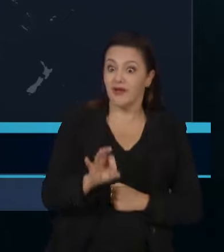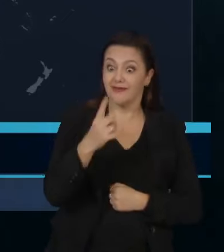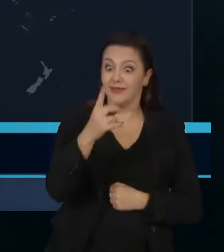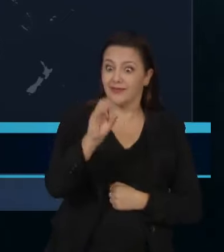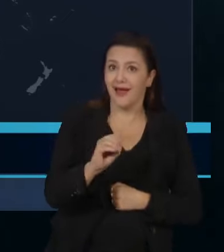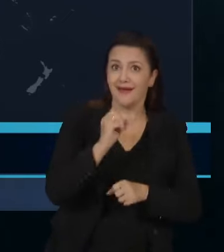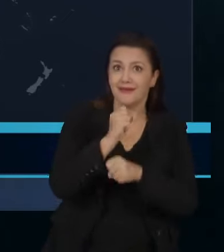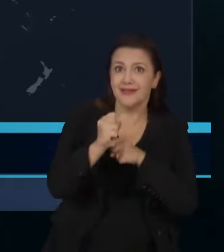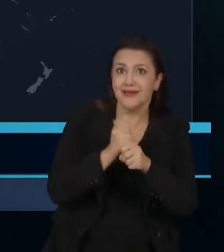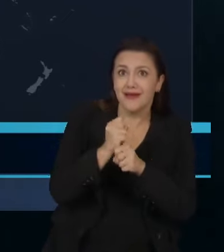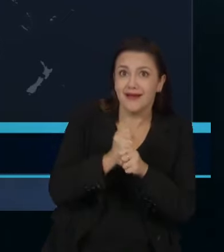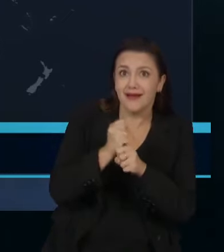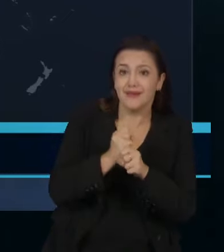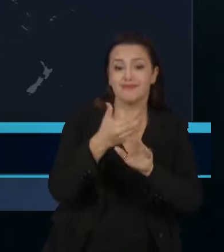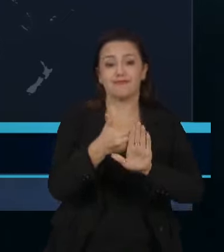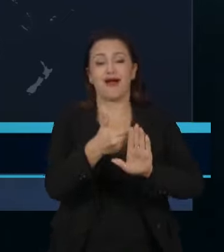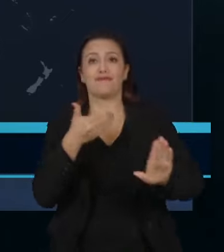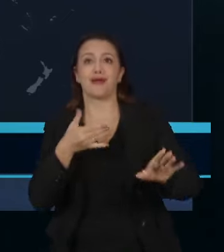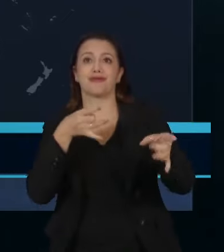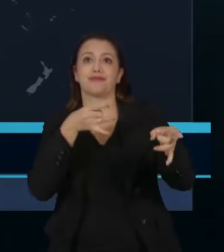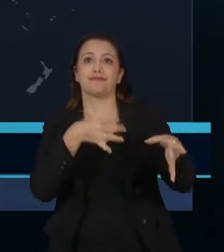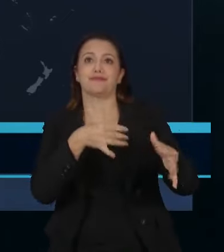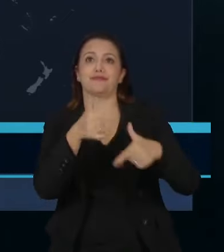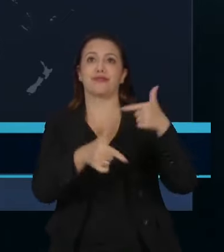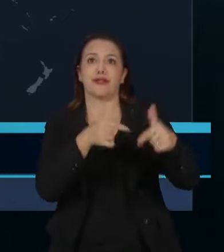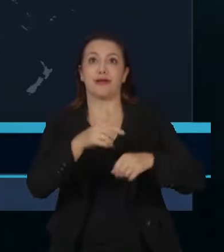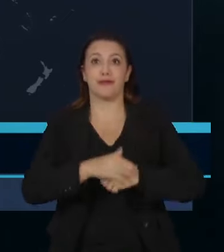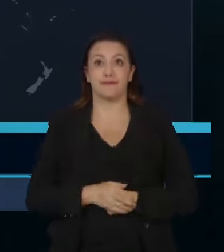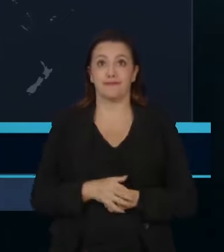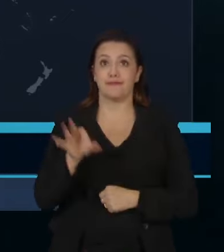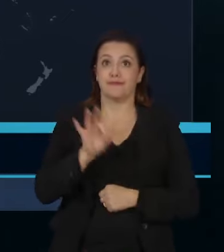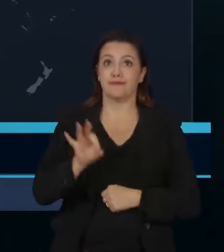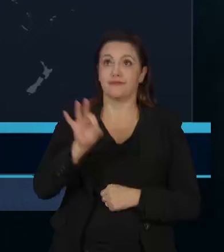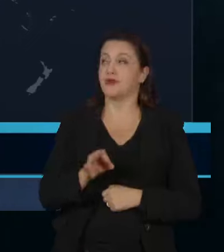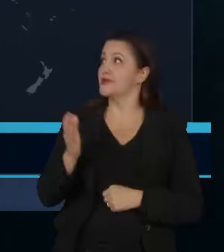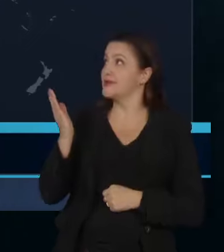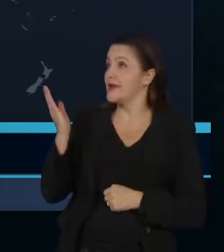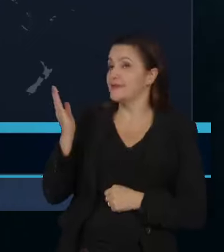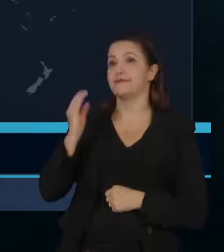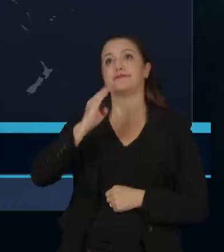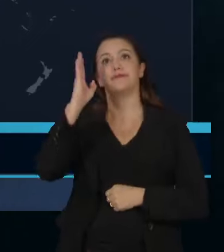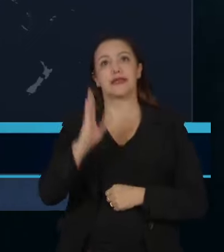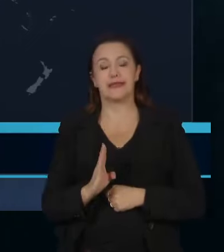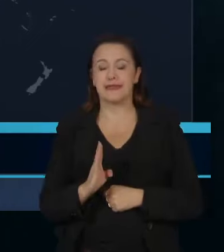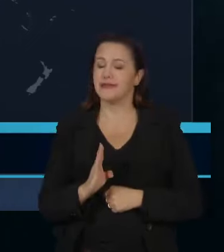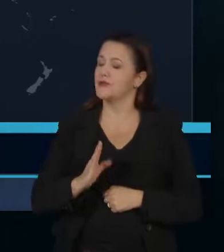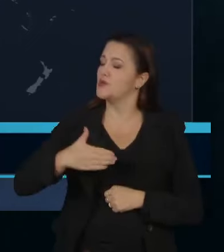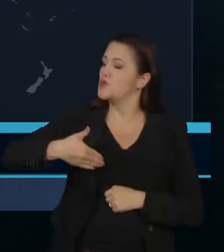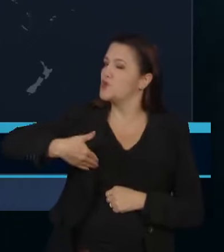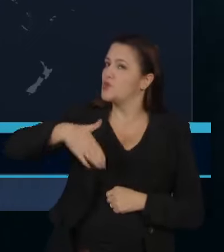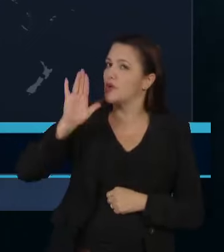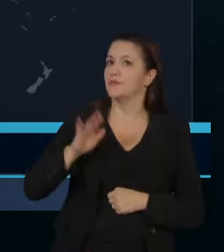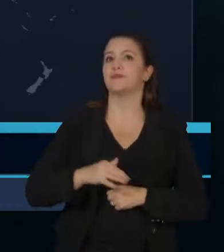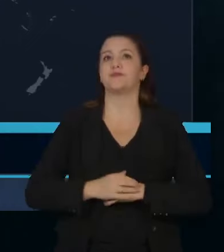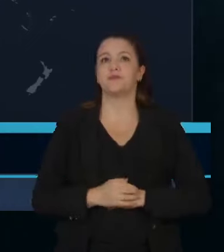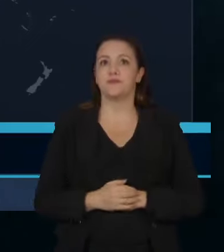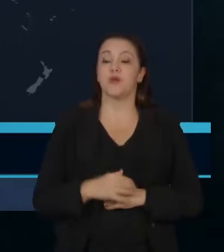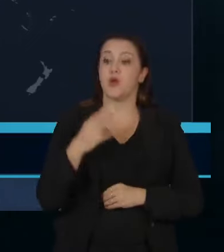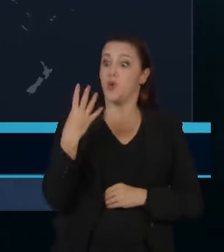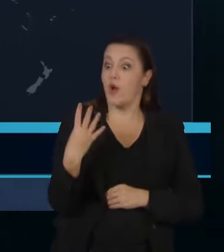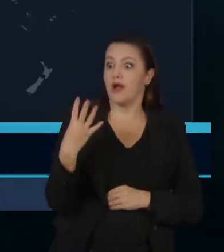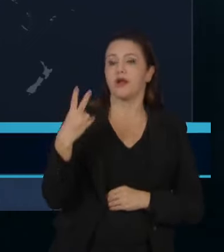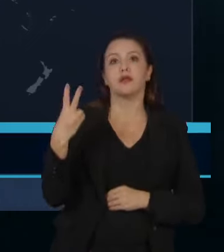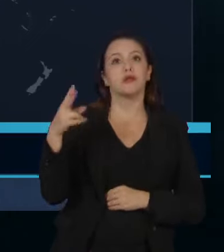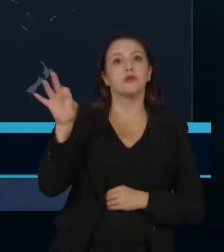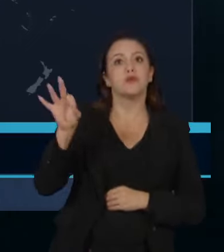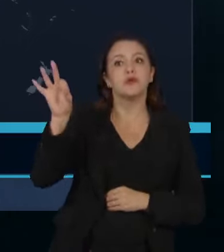anos ainda de acordo com o levantamento esses percentuais no Brasil são ainda mais altos 42%